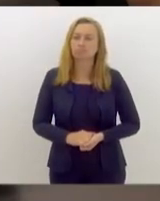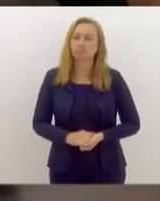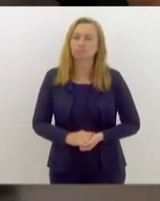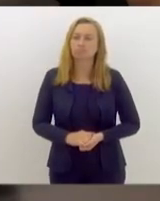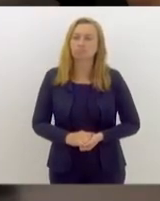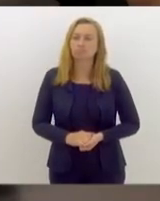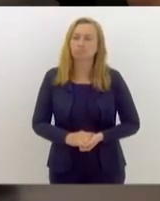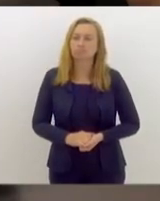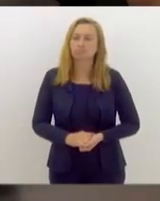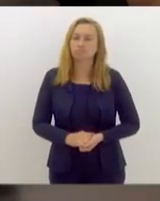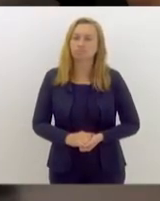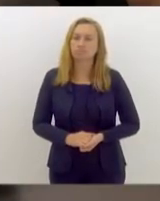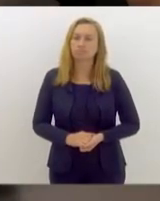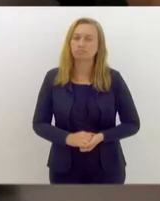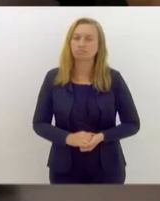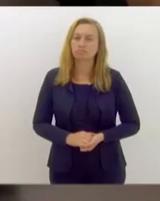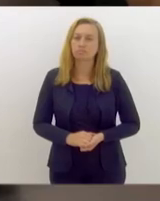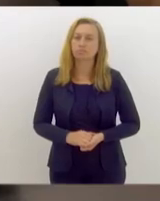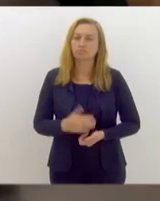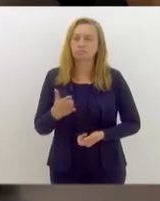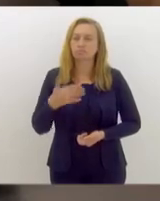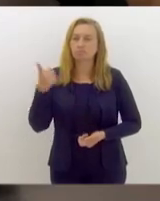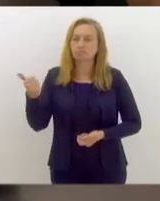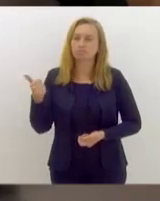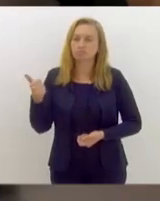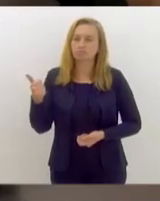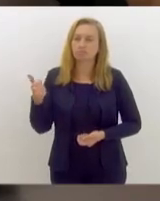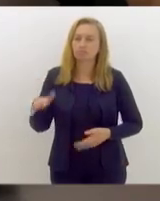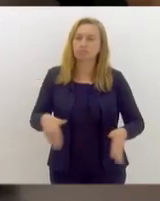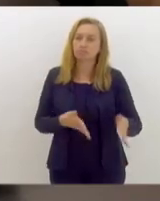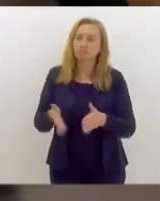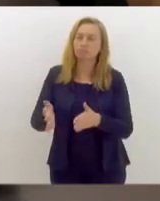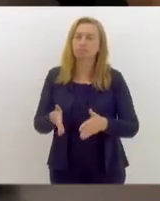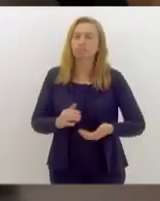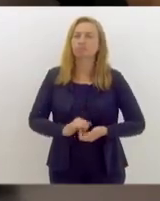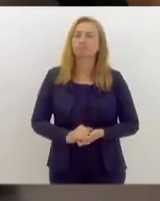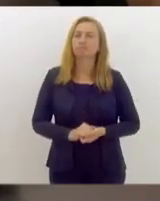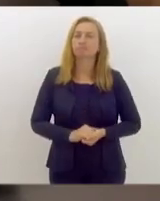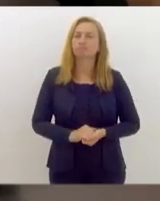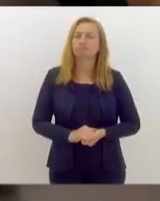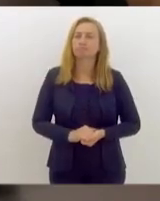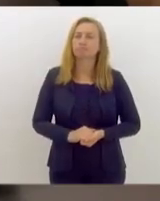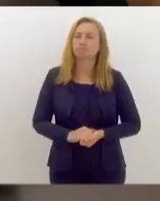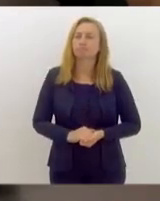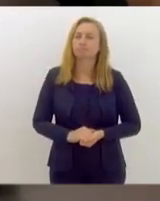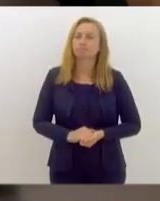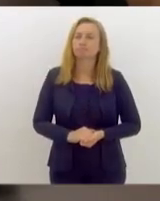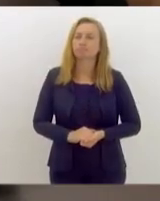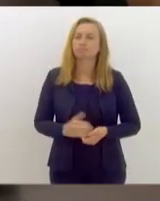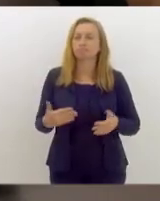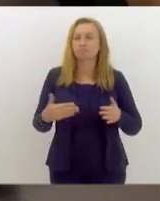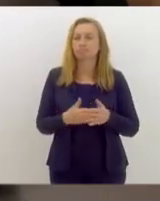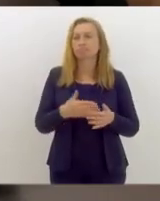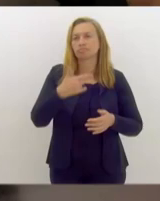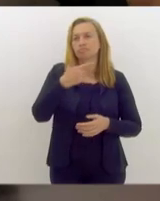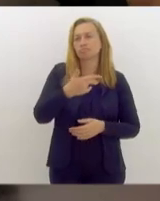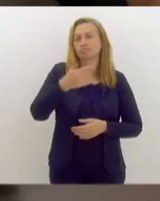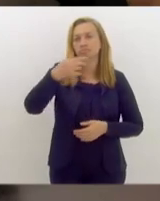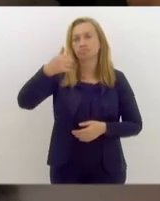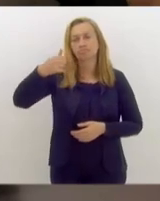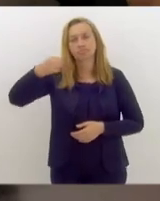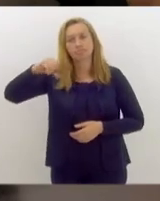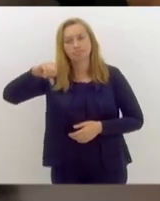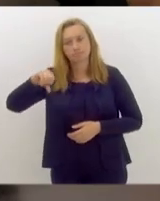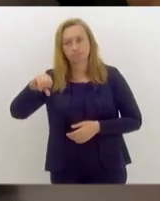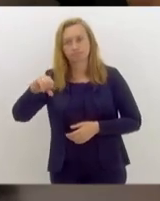uma saída para o ensino médio brasileiro. Bom, primeiro, até 2019, vamos deixar